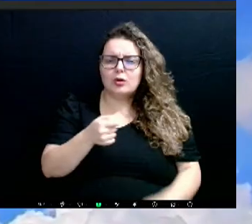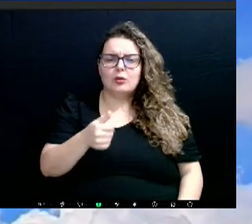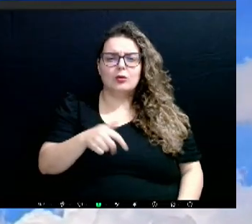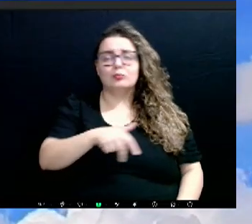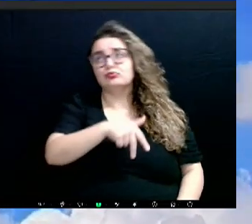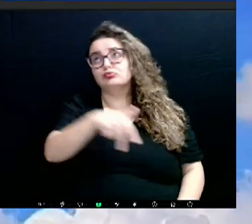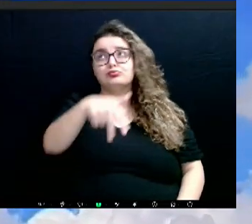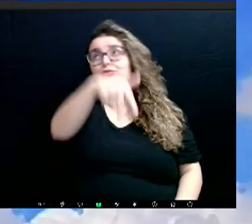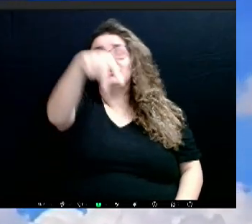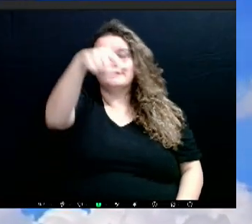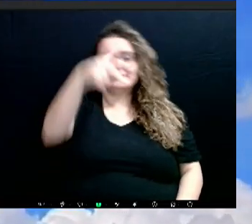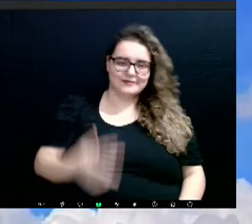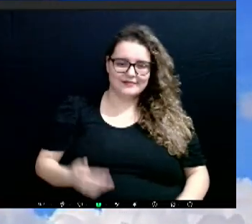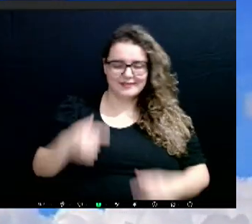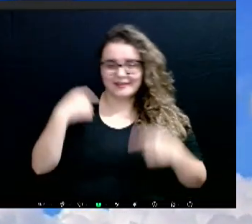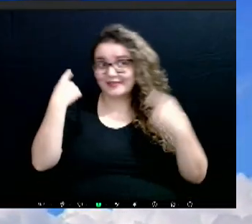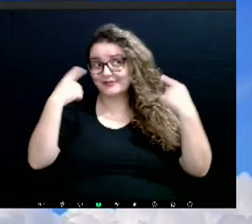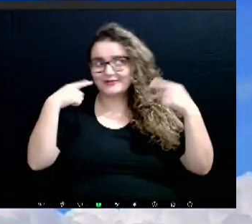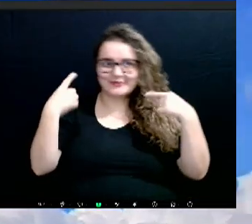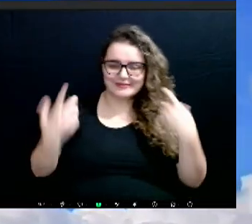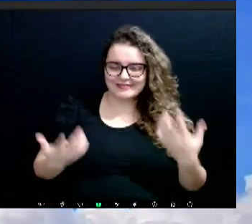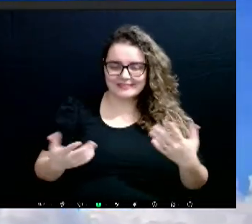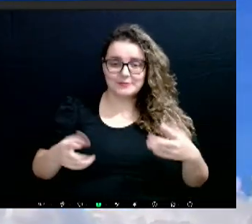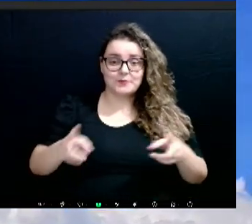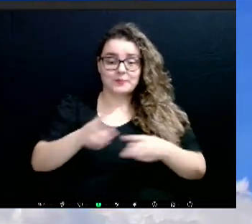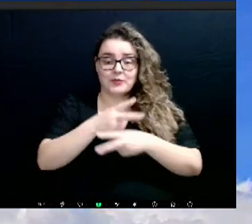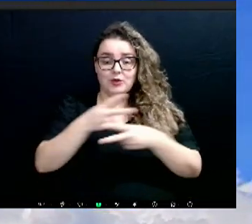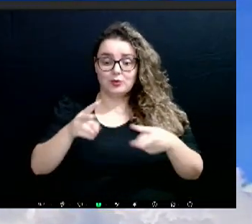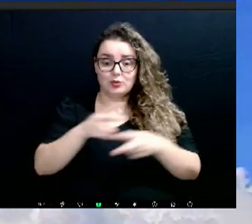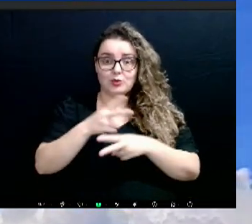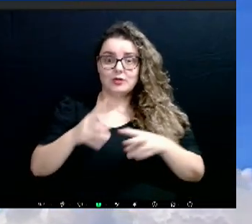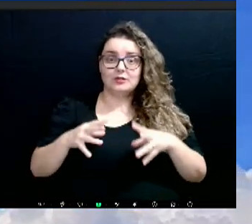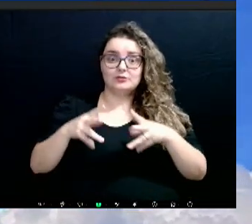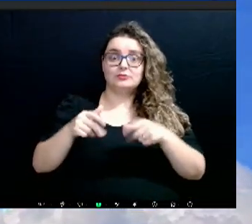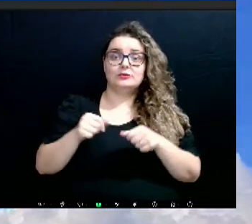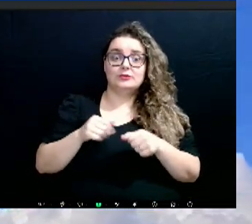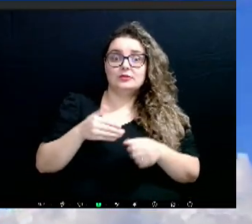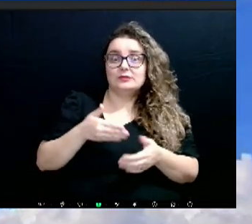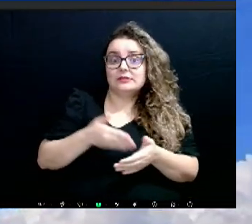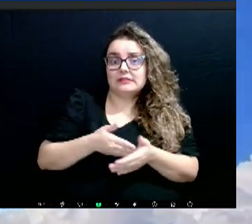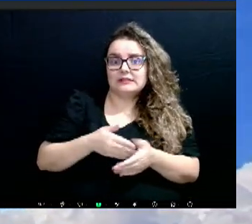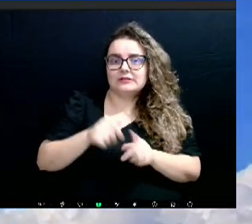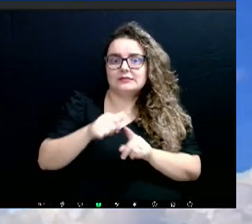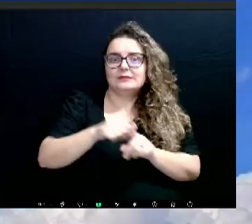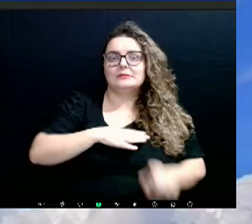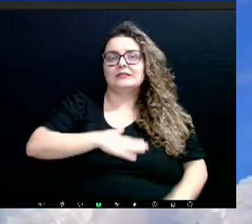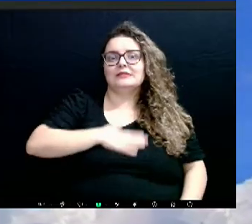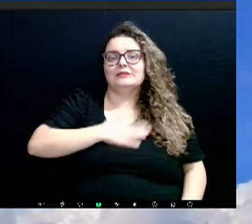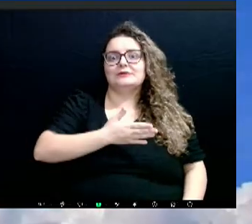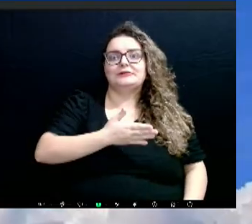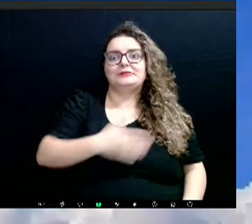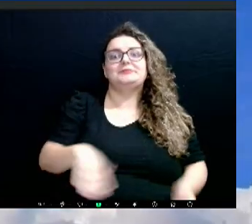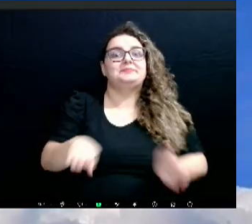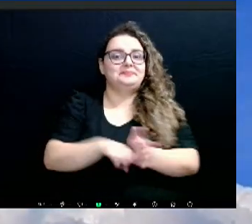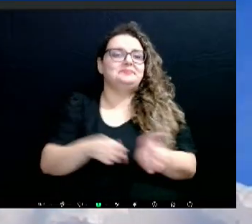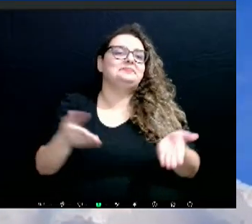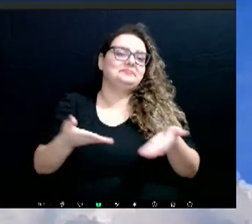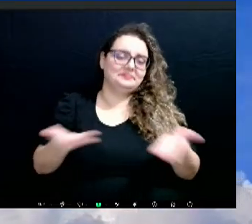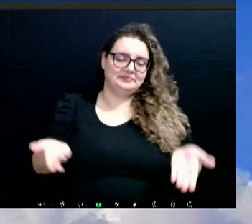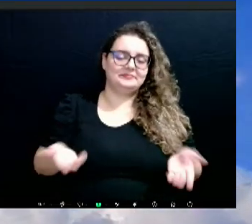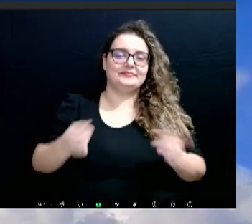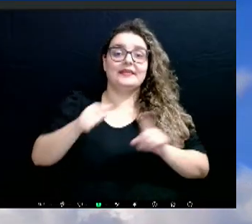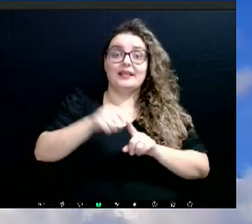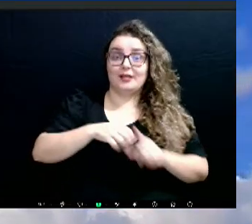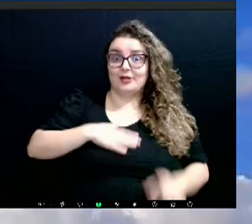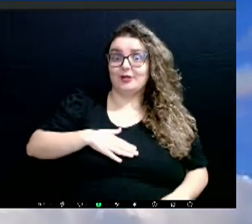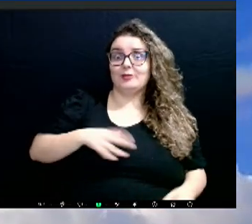de louco, né? Esse vento que estava todo lá restrito em agosto resolveu vir agora, porque agosto que é época de vento,